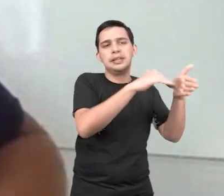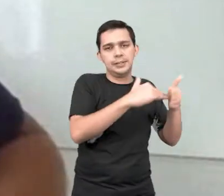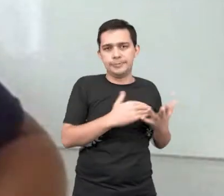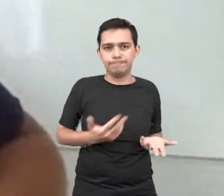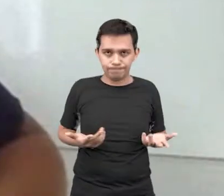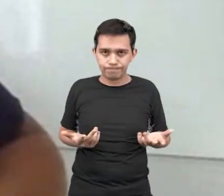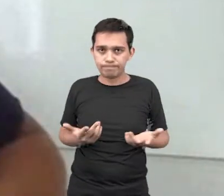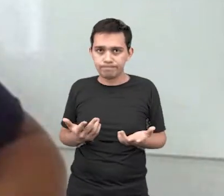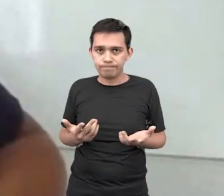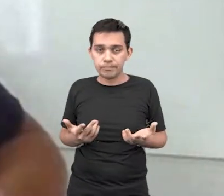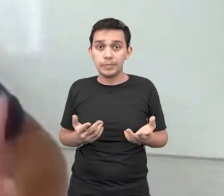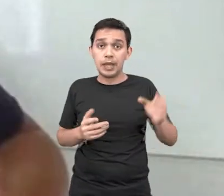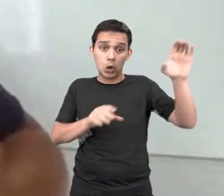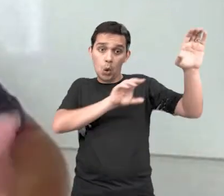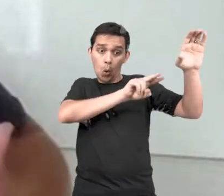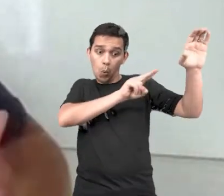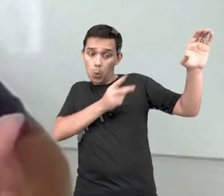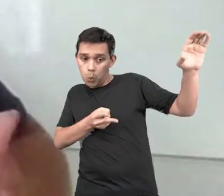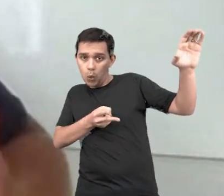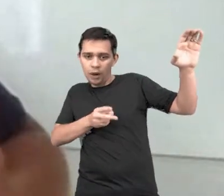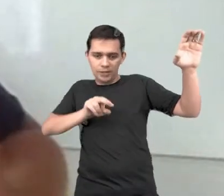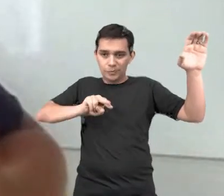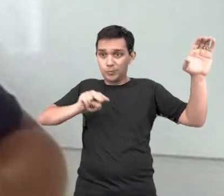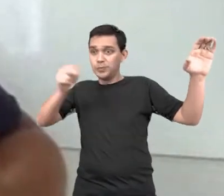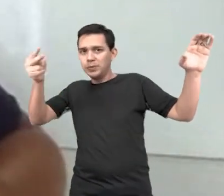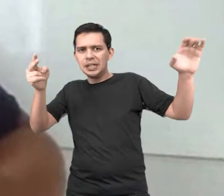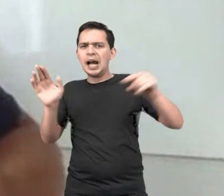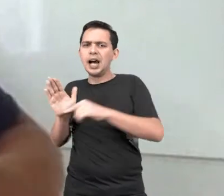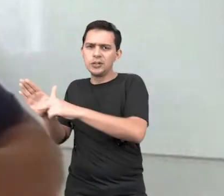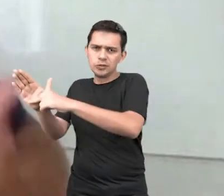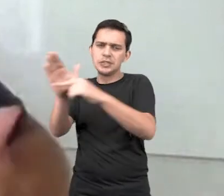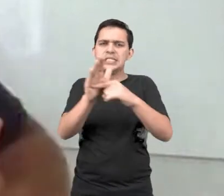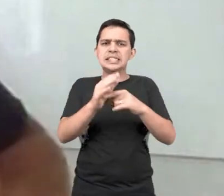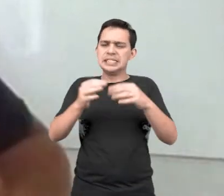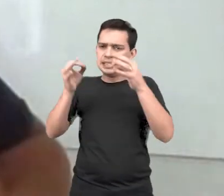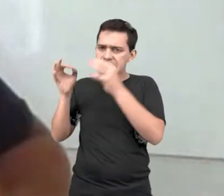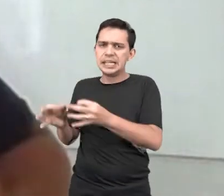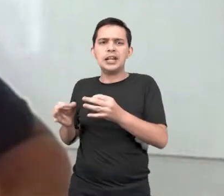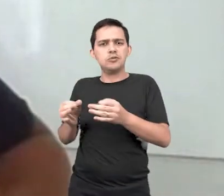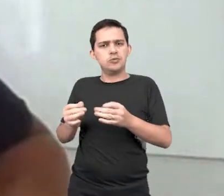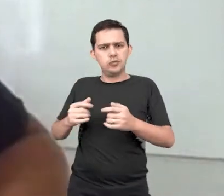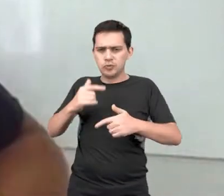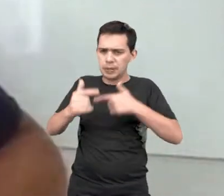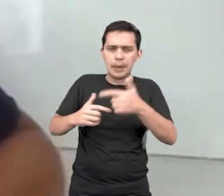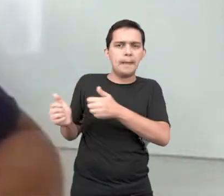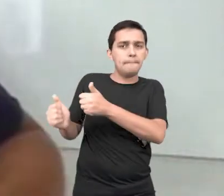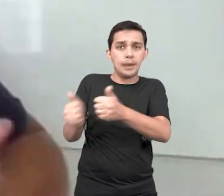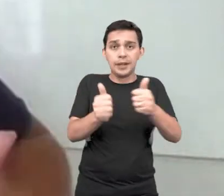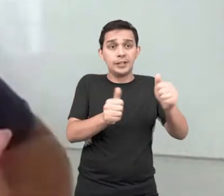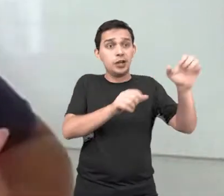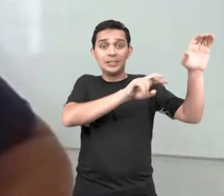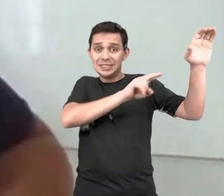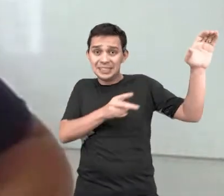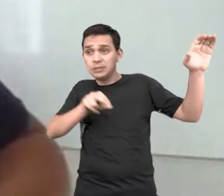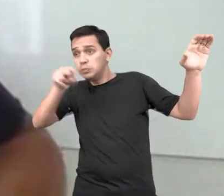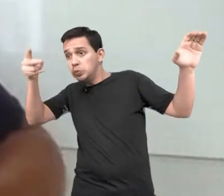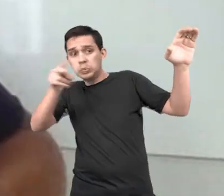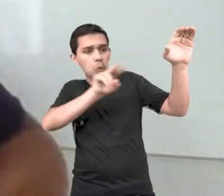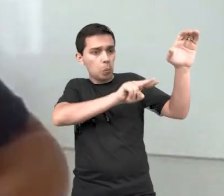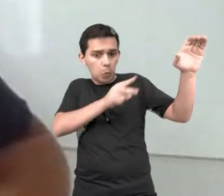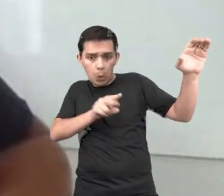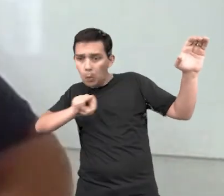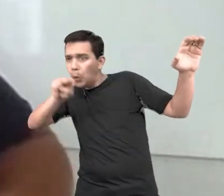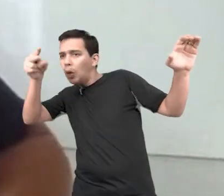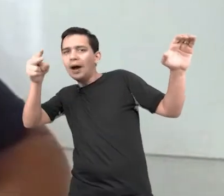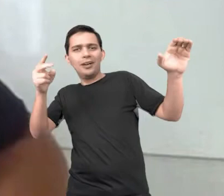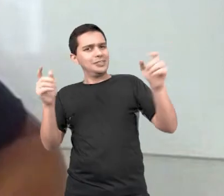né? Isso vai garantir com que o serviço, que é um serviço permanente, né, um serviço contínuo, para que ele possa,